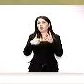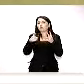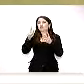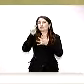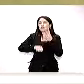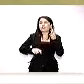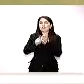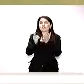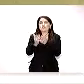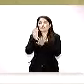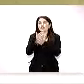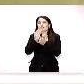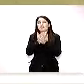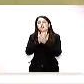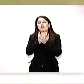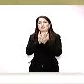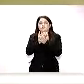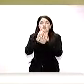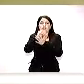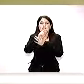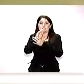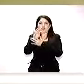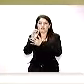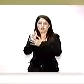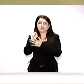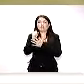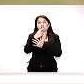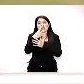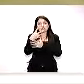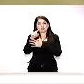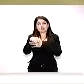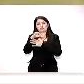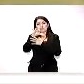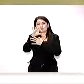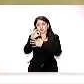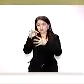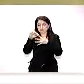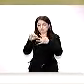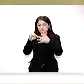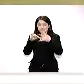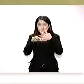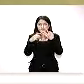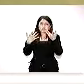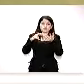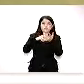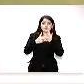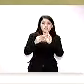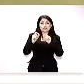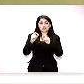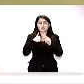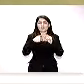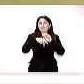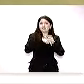com jornal de Barretos de comunicações por r$ 1 14,90 centavos no caso senhores conselheiros compulsando os